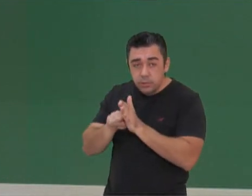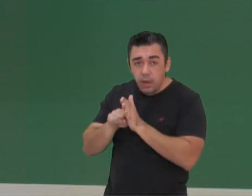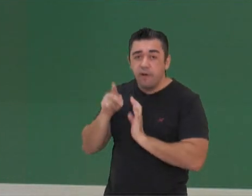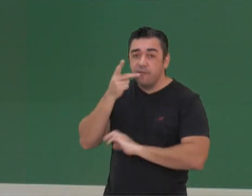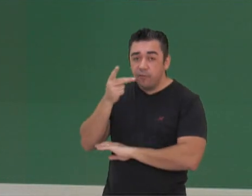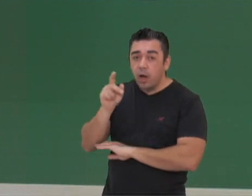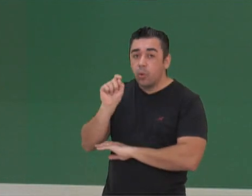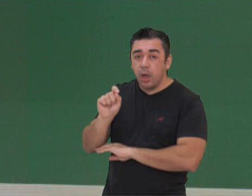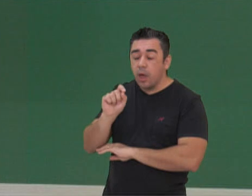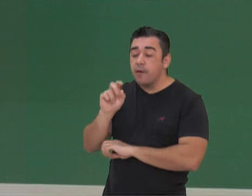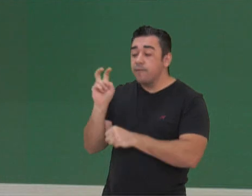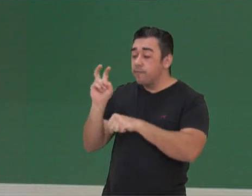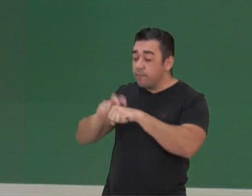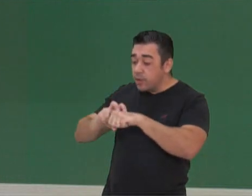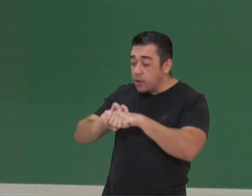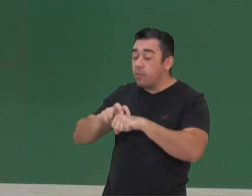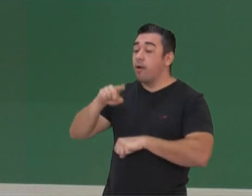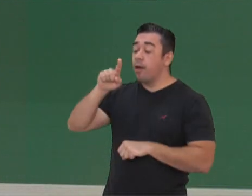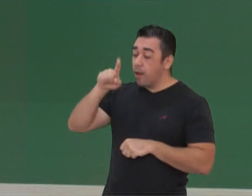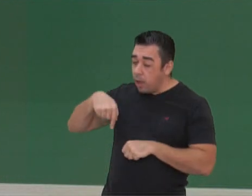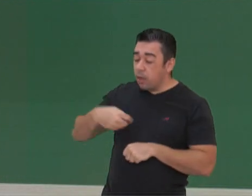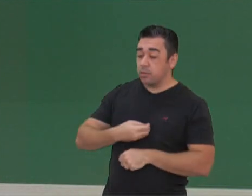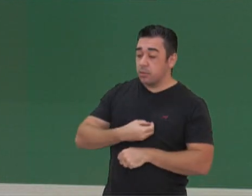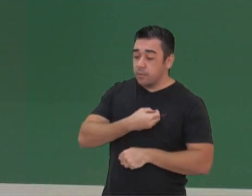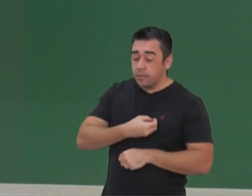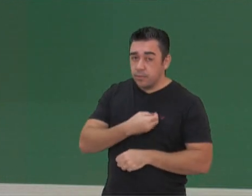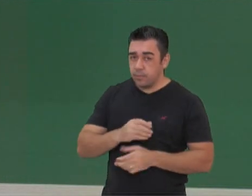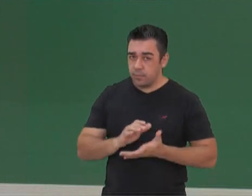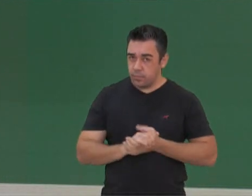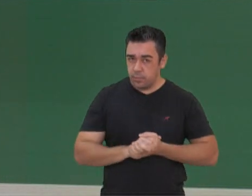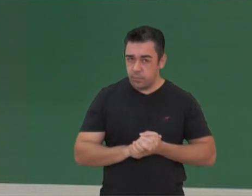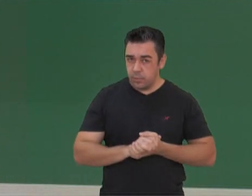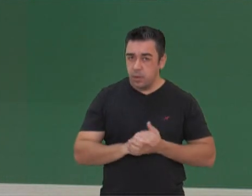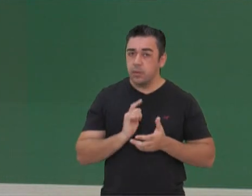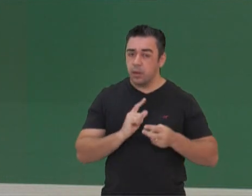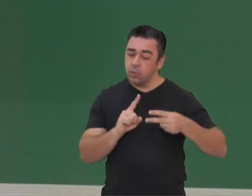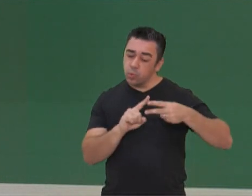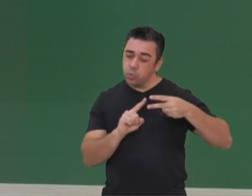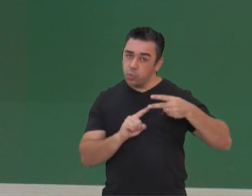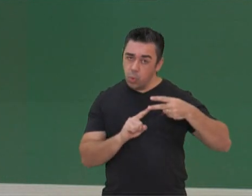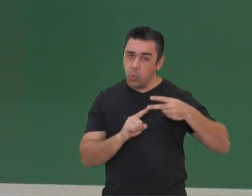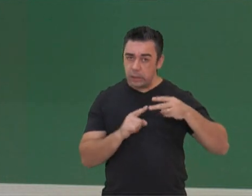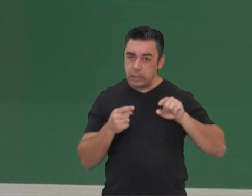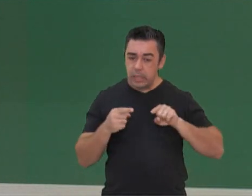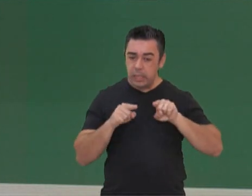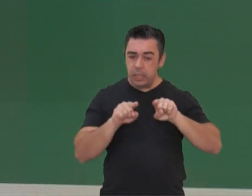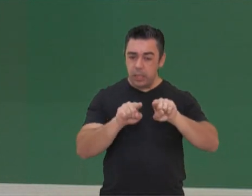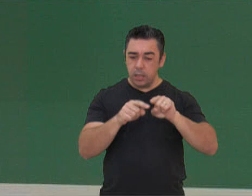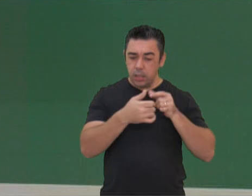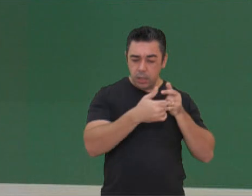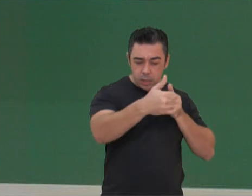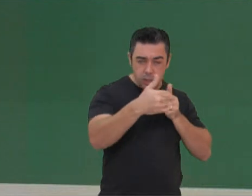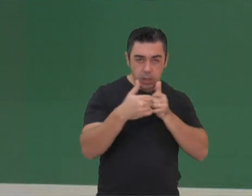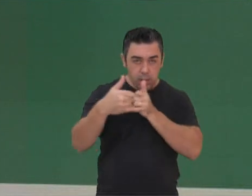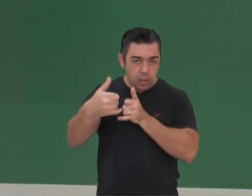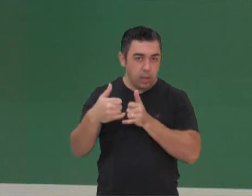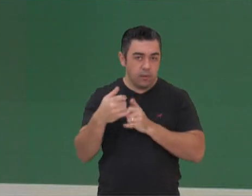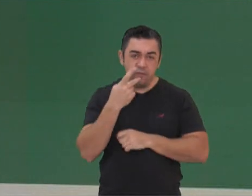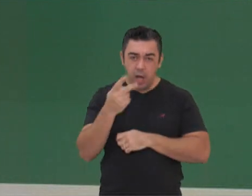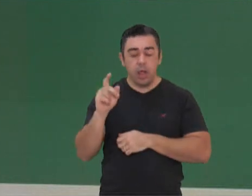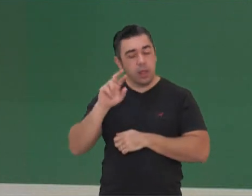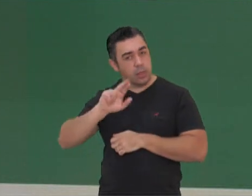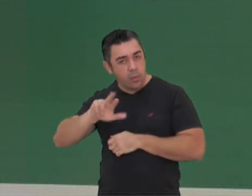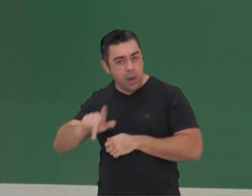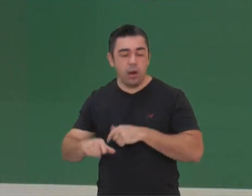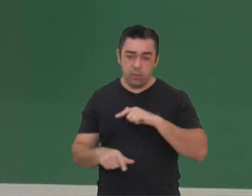vírus são seres vivos. Tá? Então, tem duas frentes dos cientistas, um que diz que é ser vivo e outro que não. Então, qual